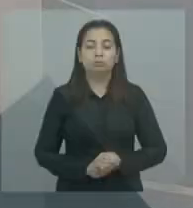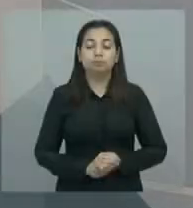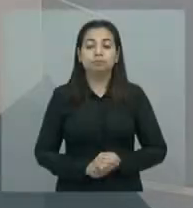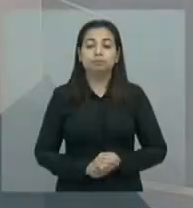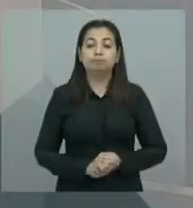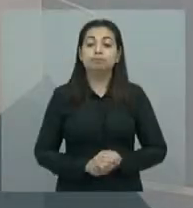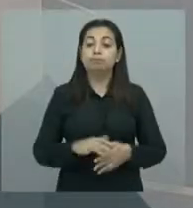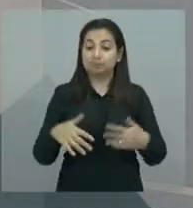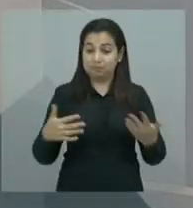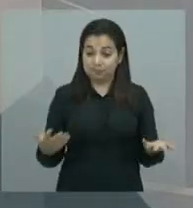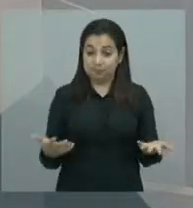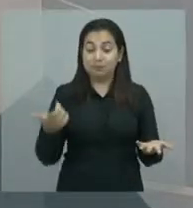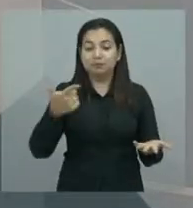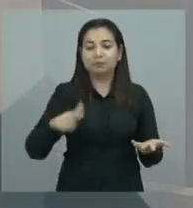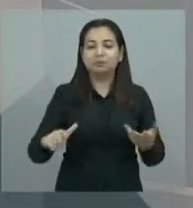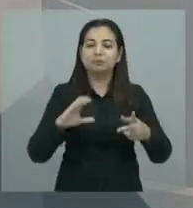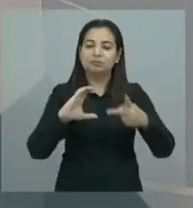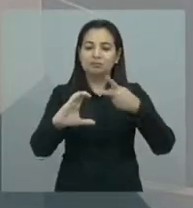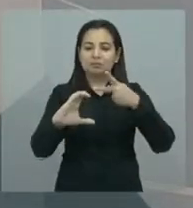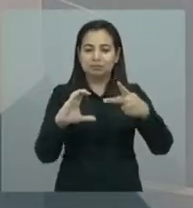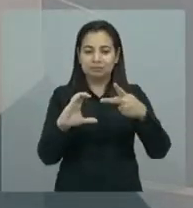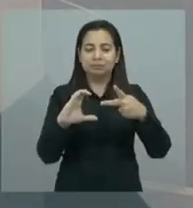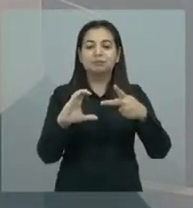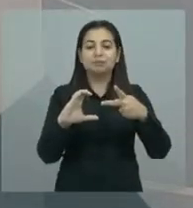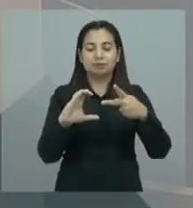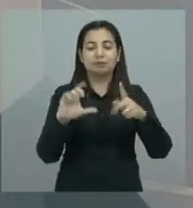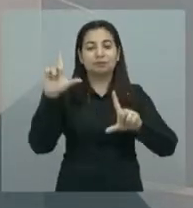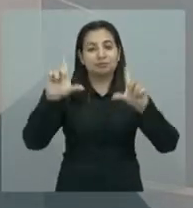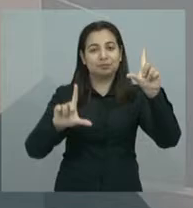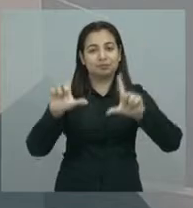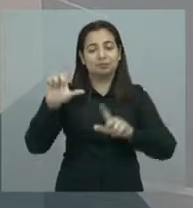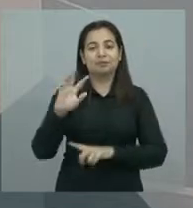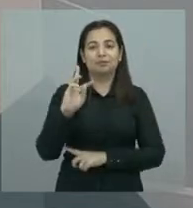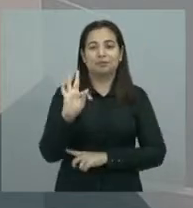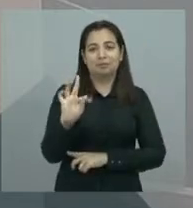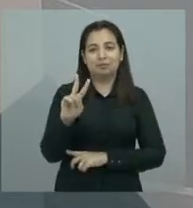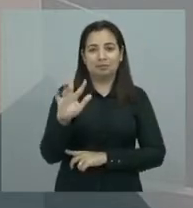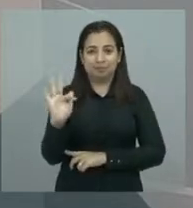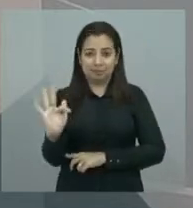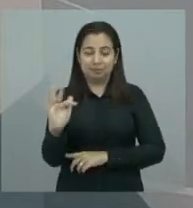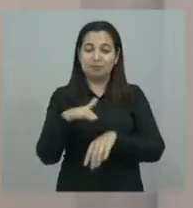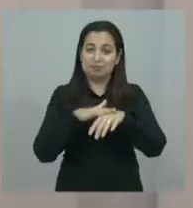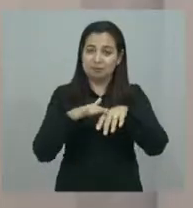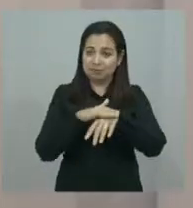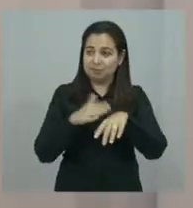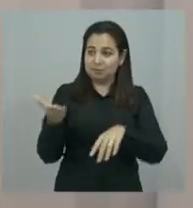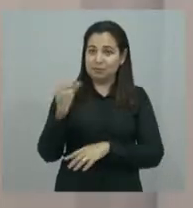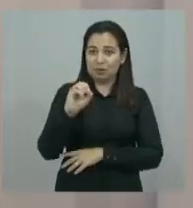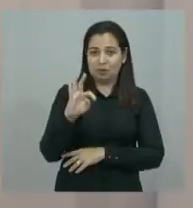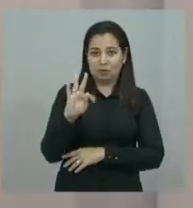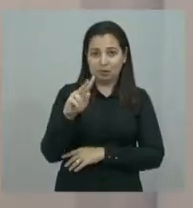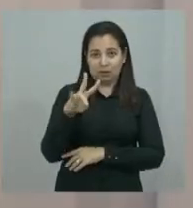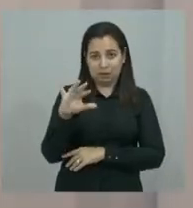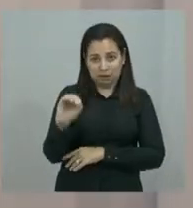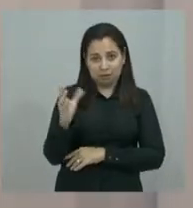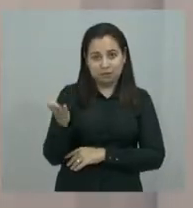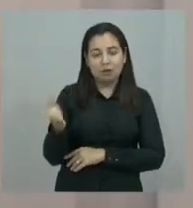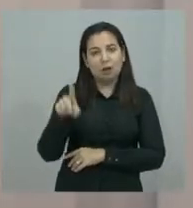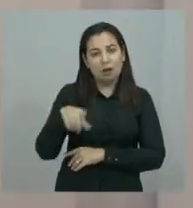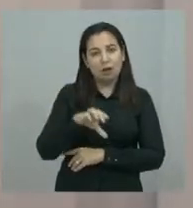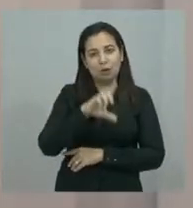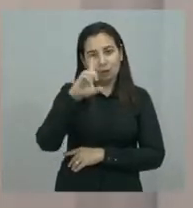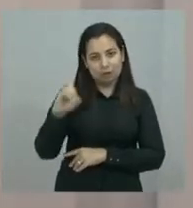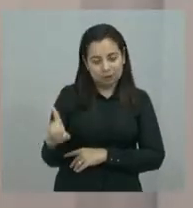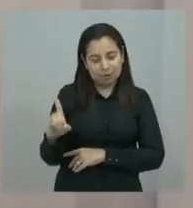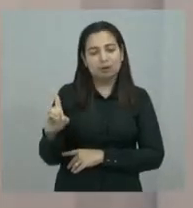Estamos de volta com o plenário da cidade pela TV Fortaleza. Estou conversando com o Otávio Vasconcelos, ele que é